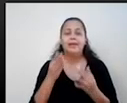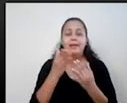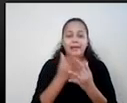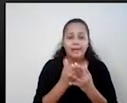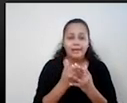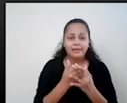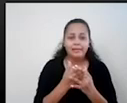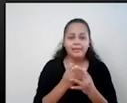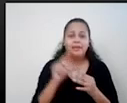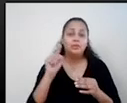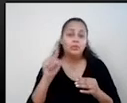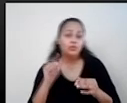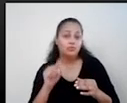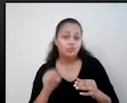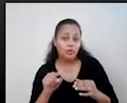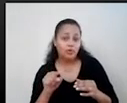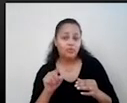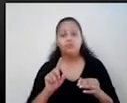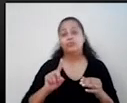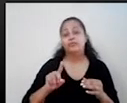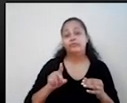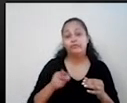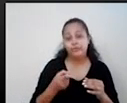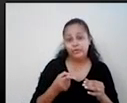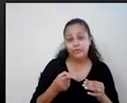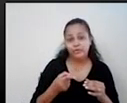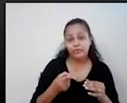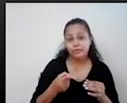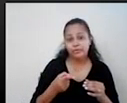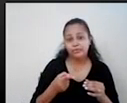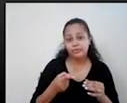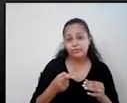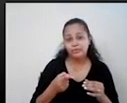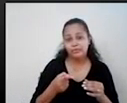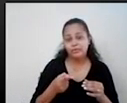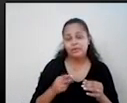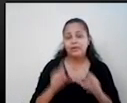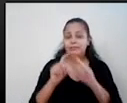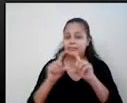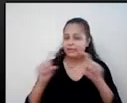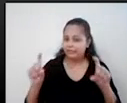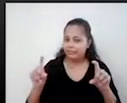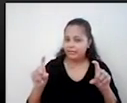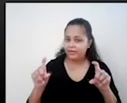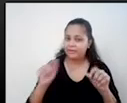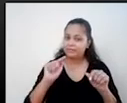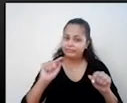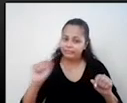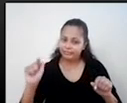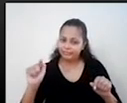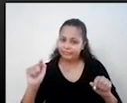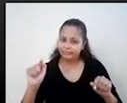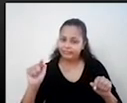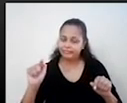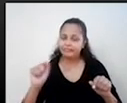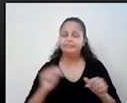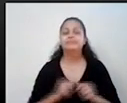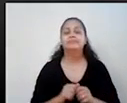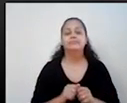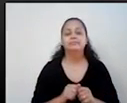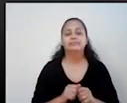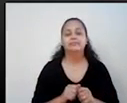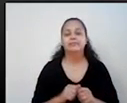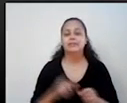pontuação, lembra, muito comum, 2 pontos, 2 vírgulas, se estiver no meio da frase sempre uma antes, uma depois, travessões, um antes, um